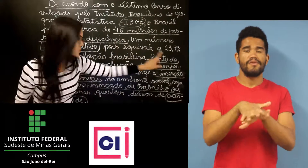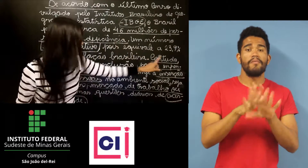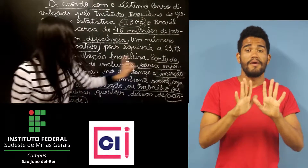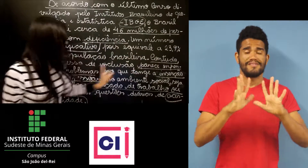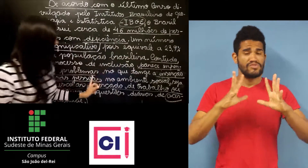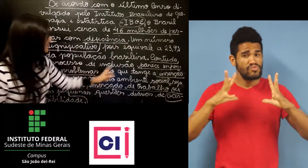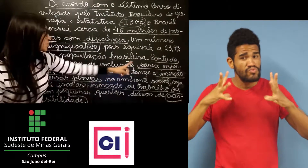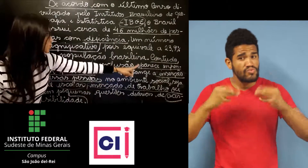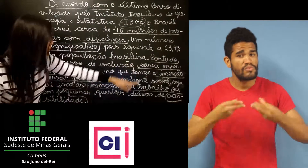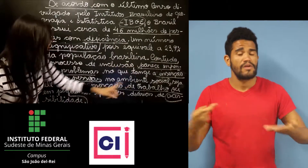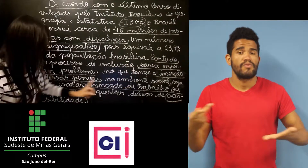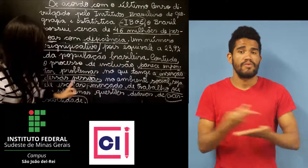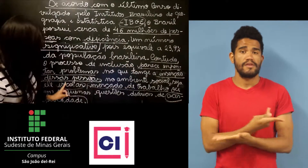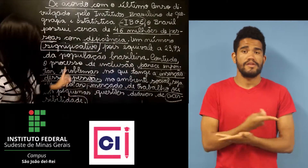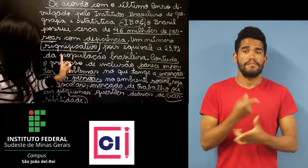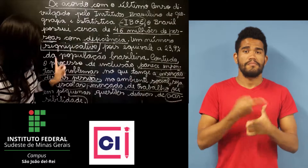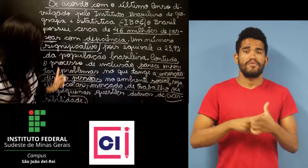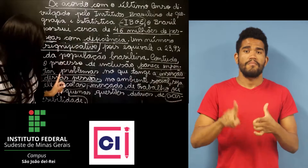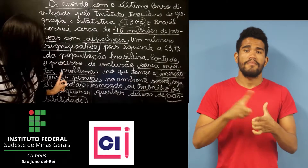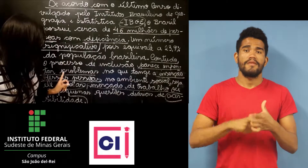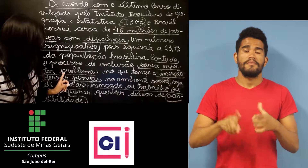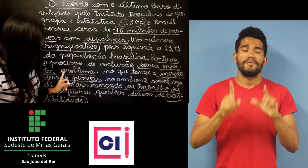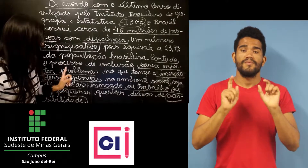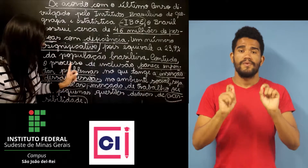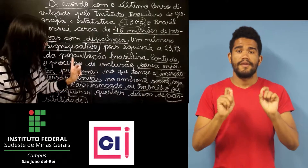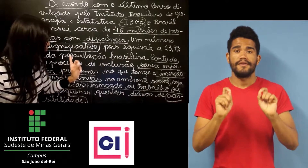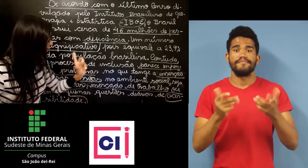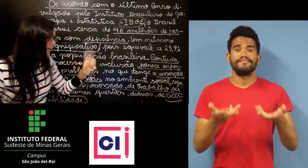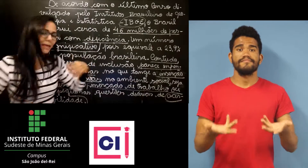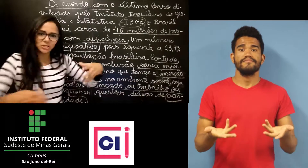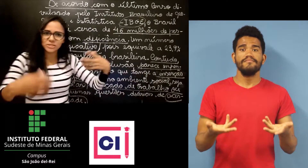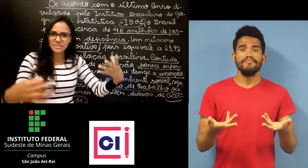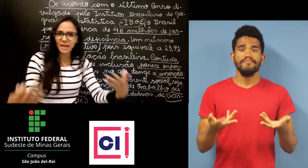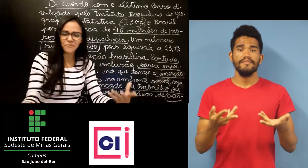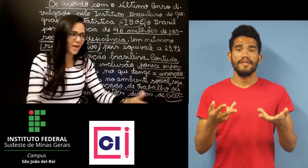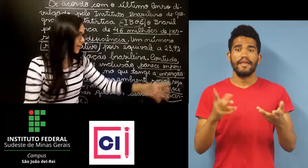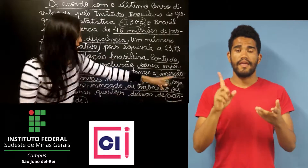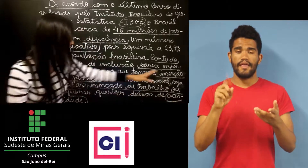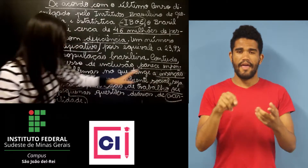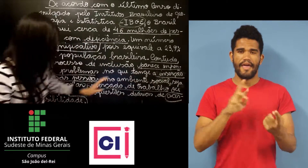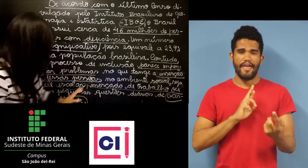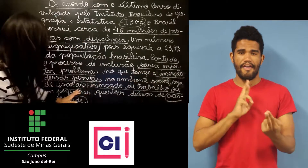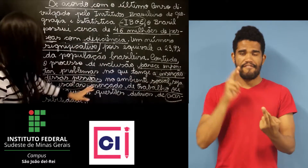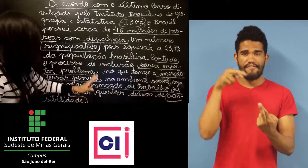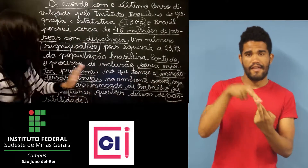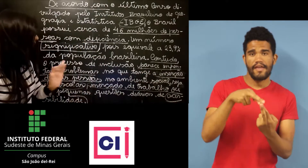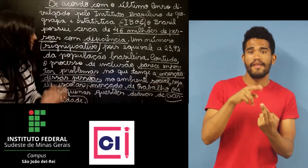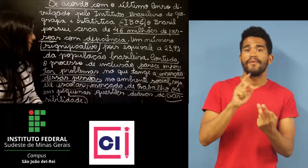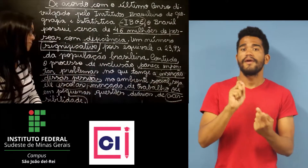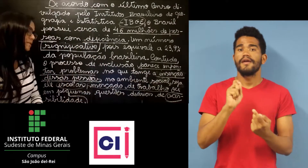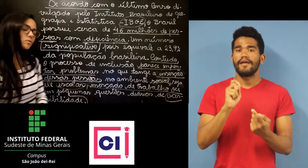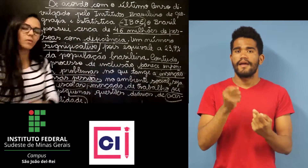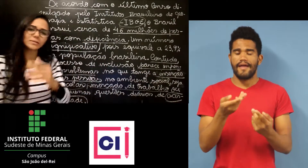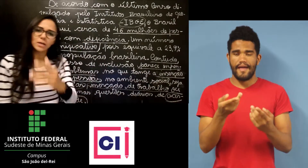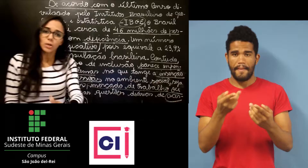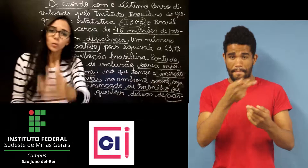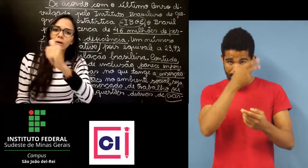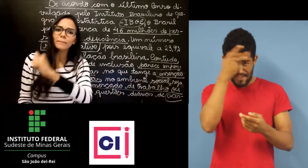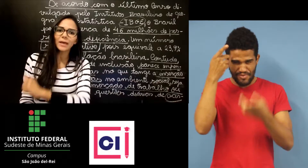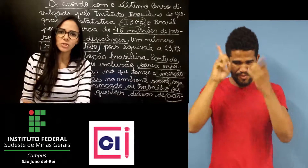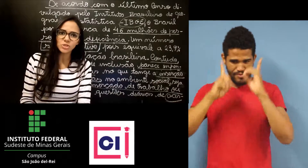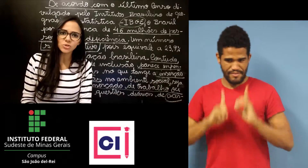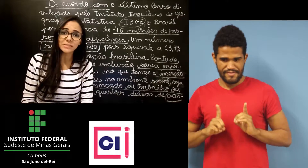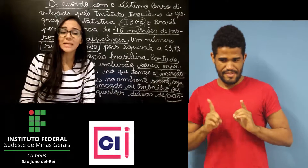tudo isso, existe um problema no que a gente se refere à inserção dessas pessoas